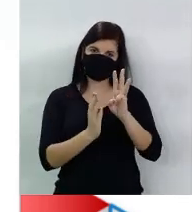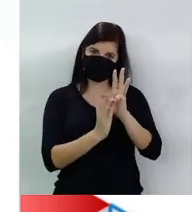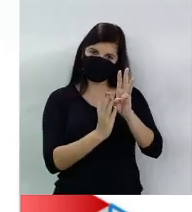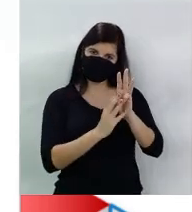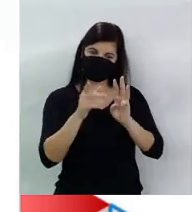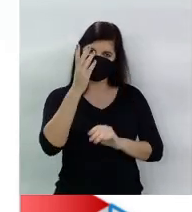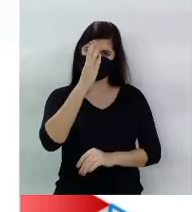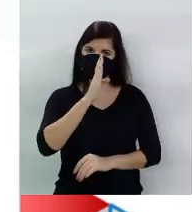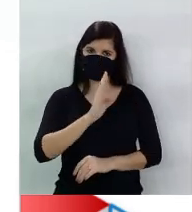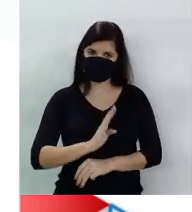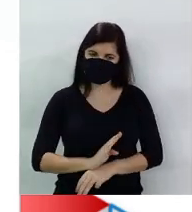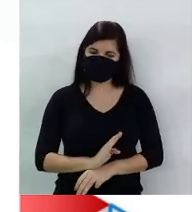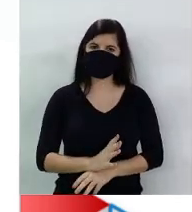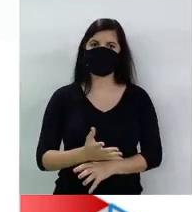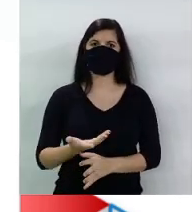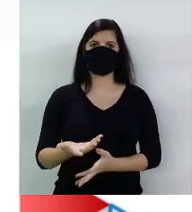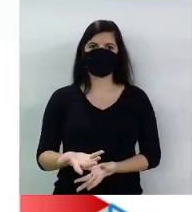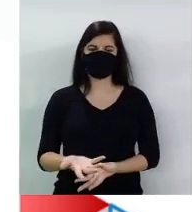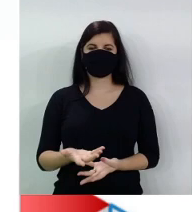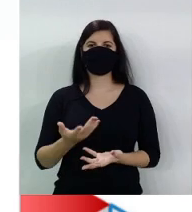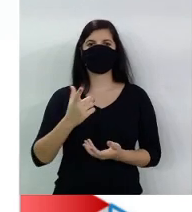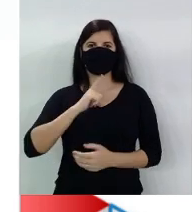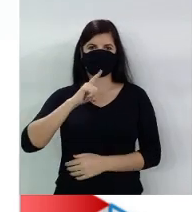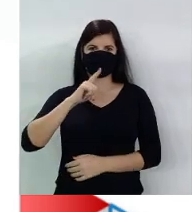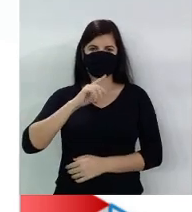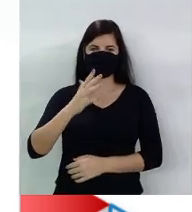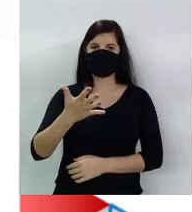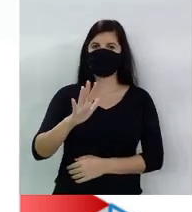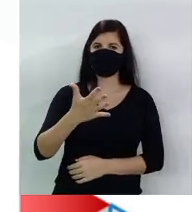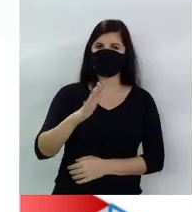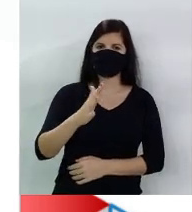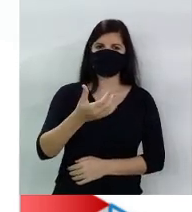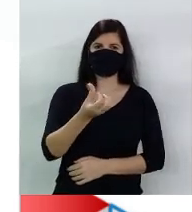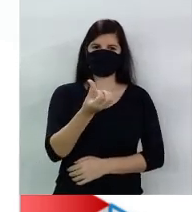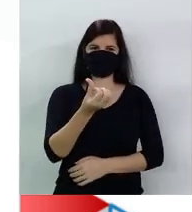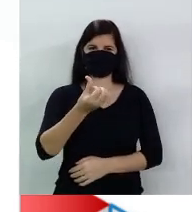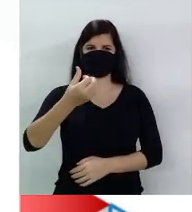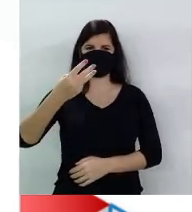no Brasil, seus seguidores, têm um total de